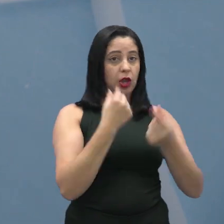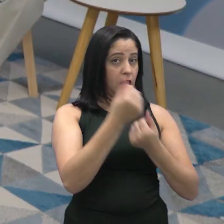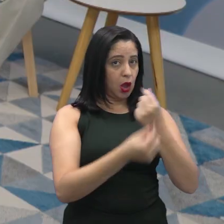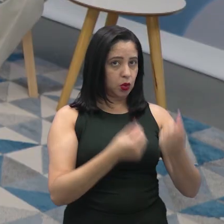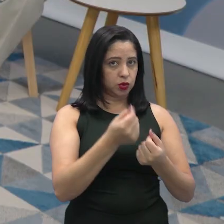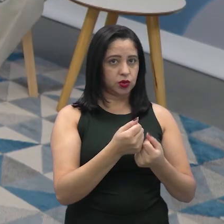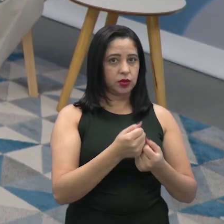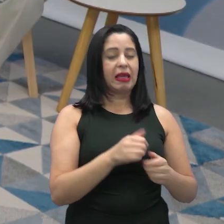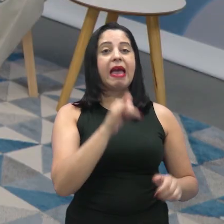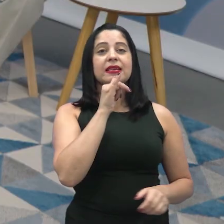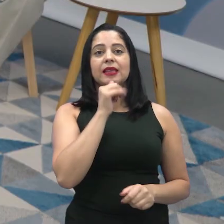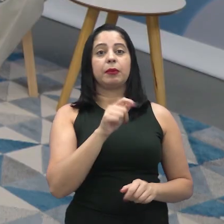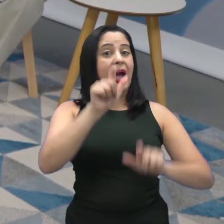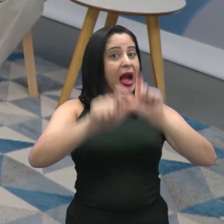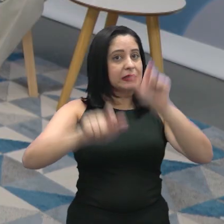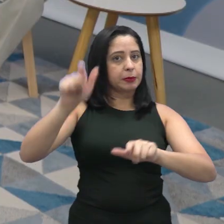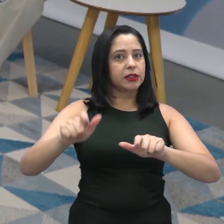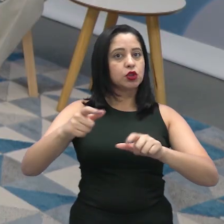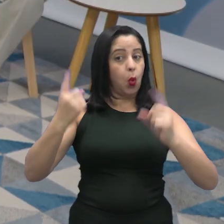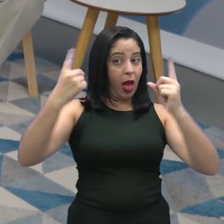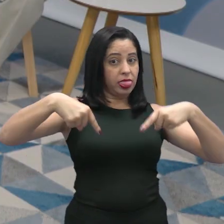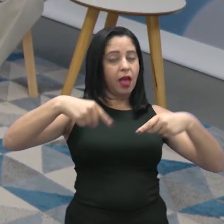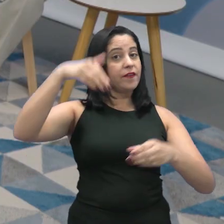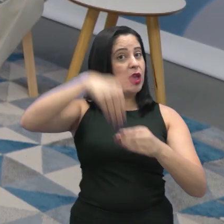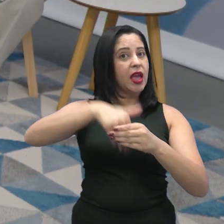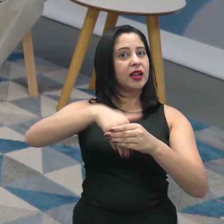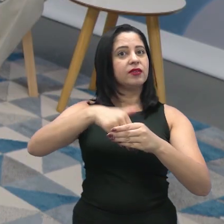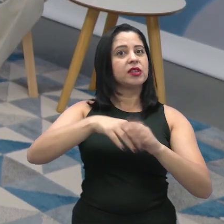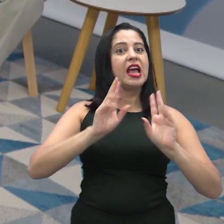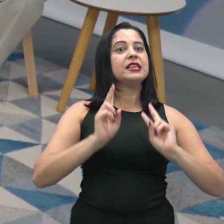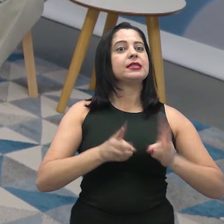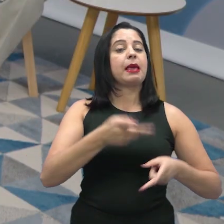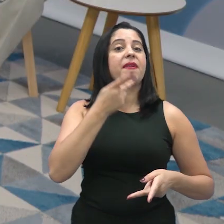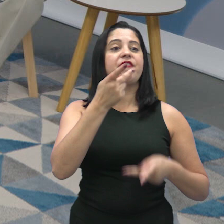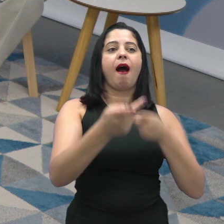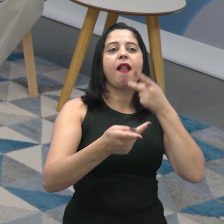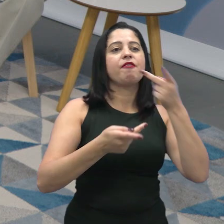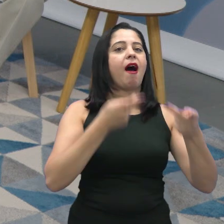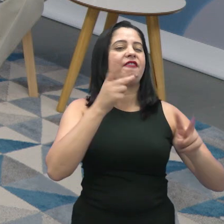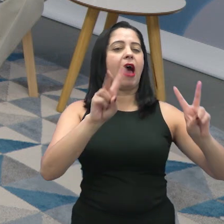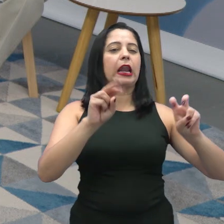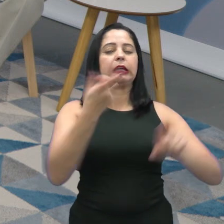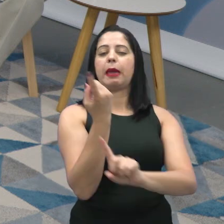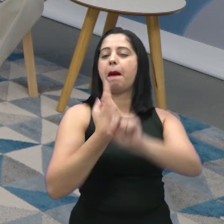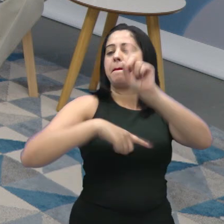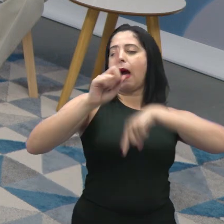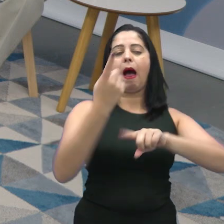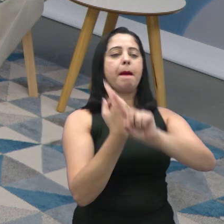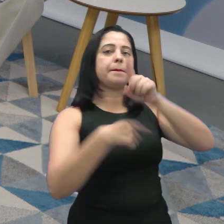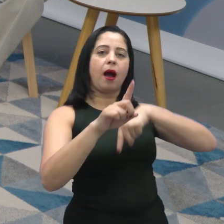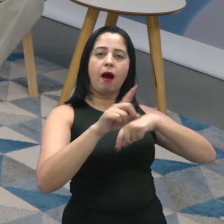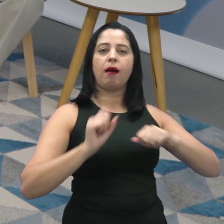estão disputando eleições, muitos que foram eleitos, pregando ali essa visão de prosperidade. Pode-se dizer